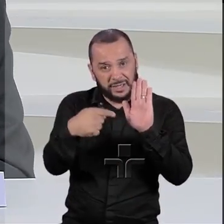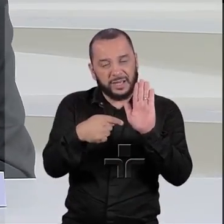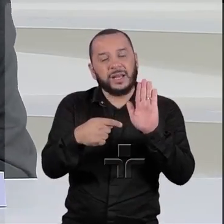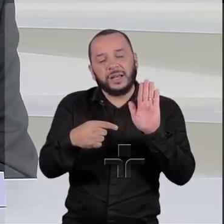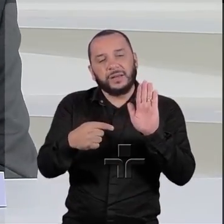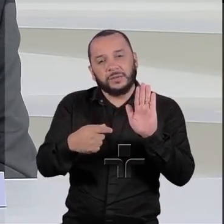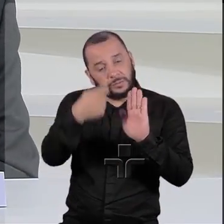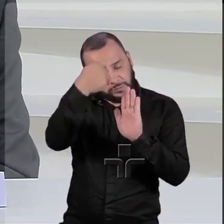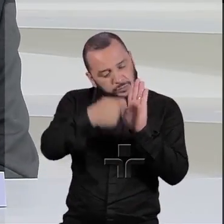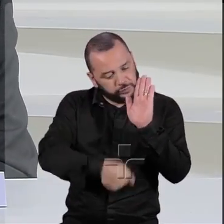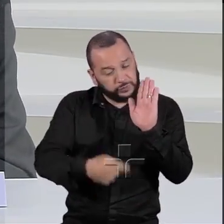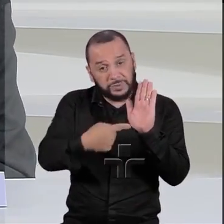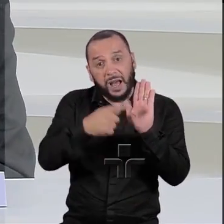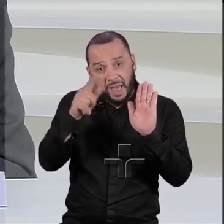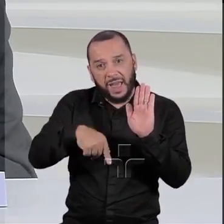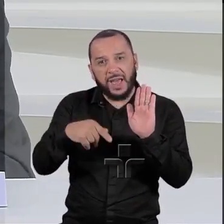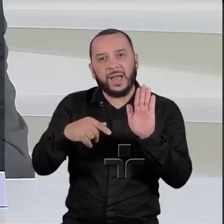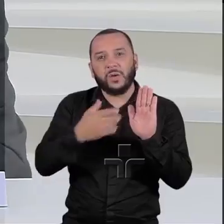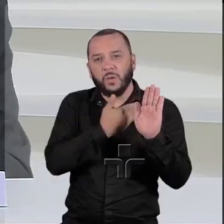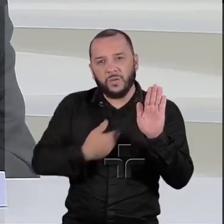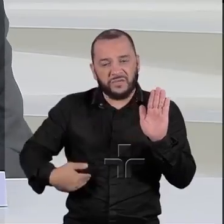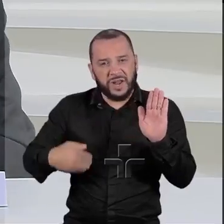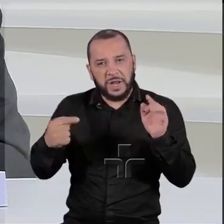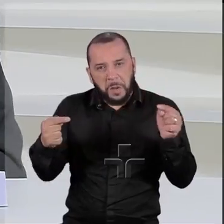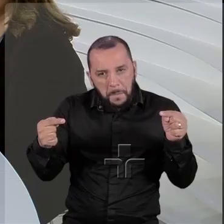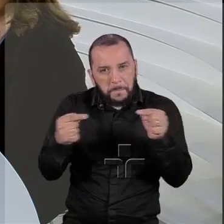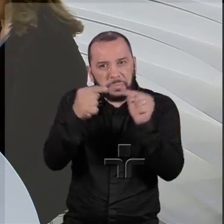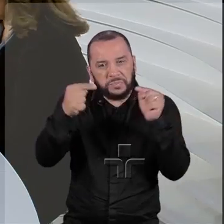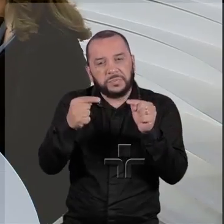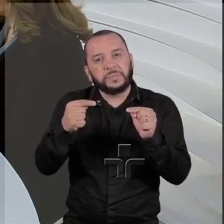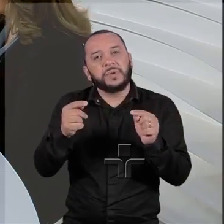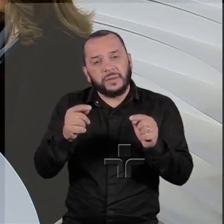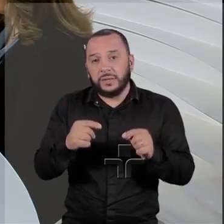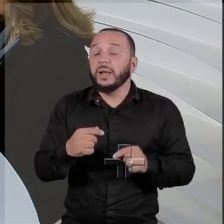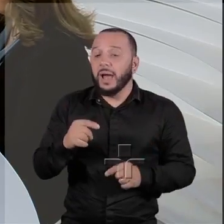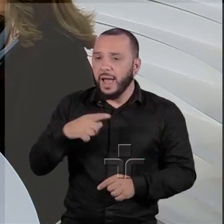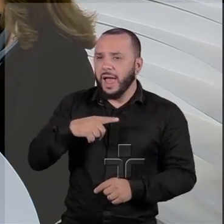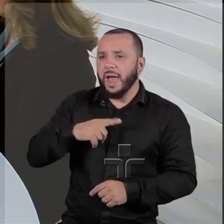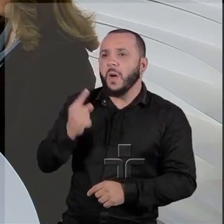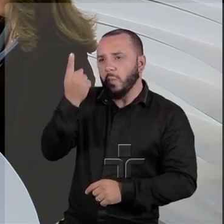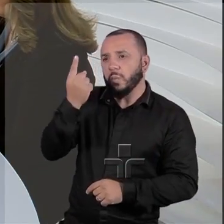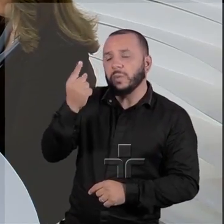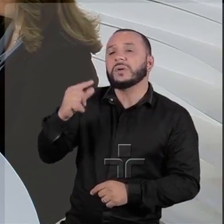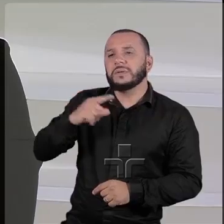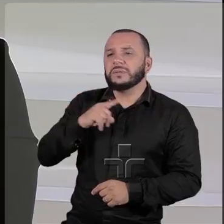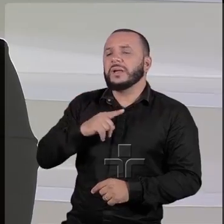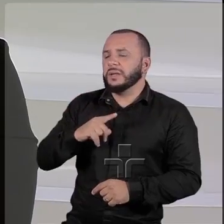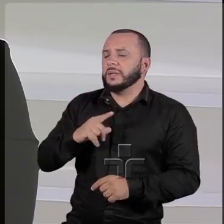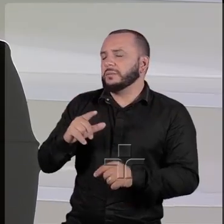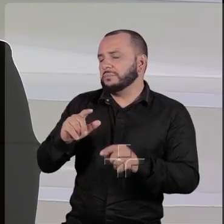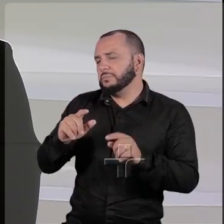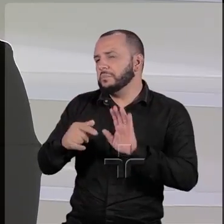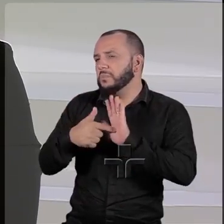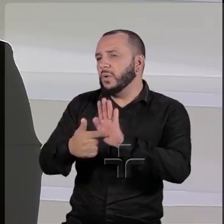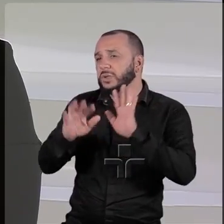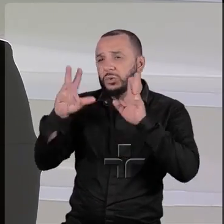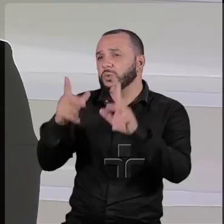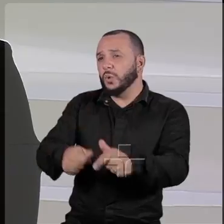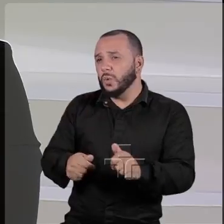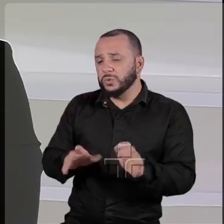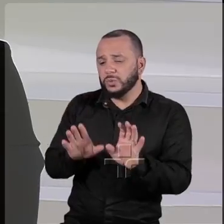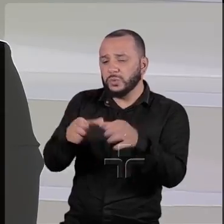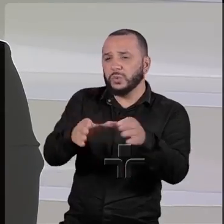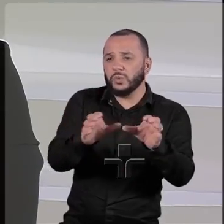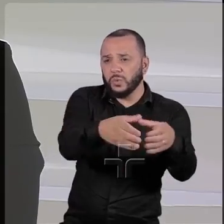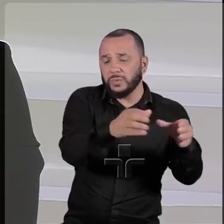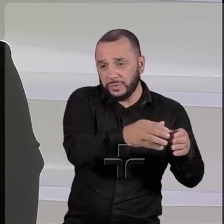é Pode um ser que deles, não é um haja deles. tantas frentes. Tem várias minutas. Porque essa pega em todas as frentes, né? É uma proposta... Do ponto de